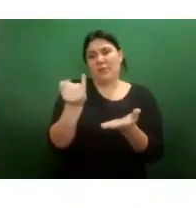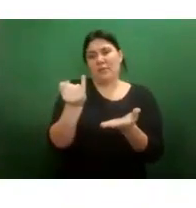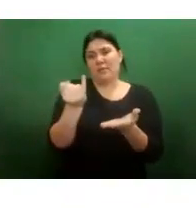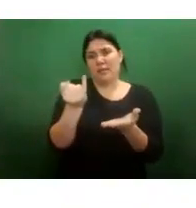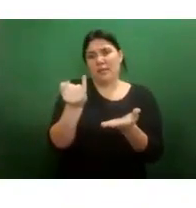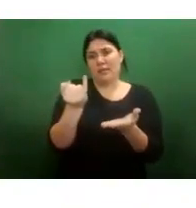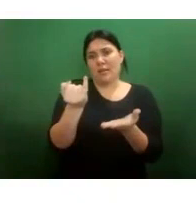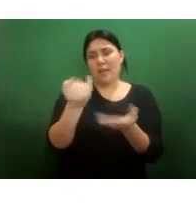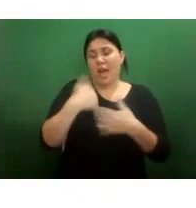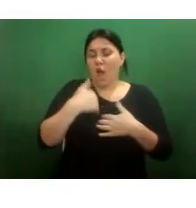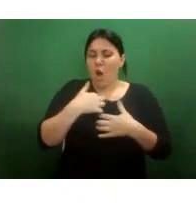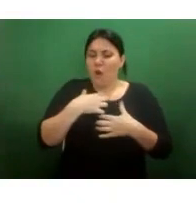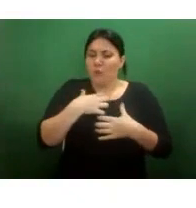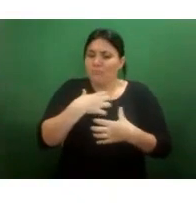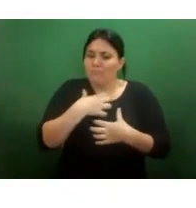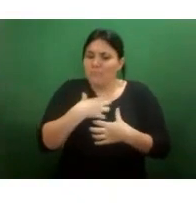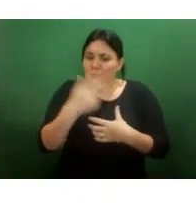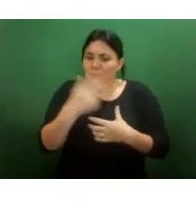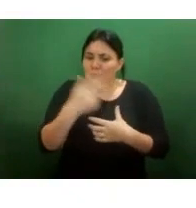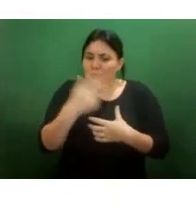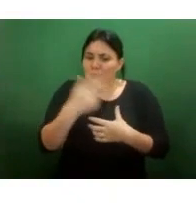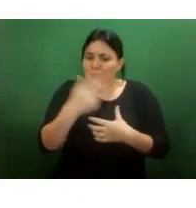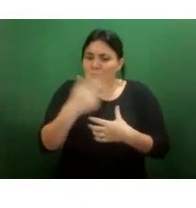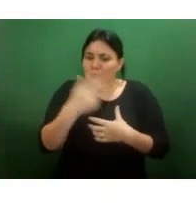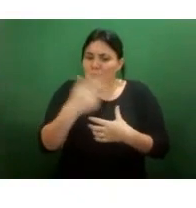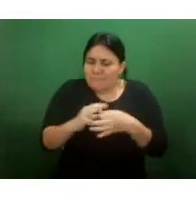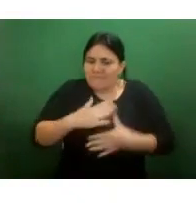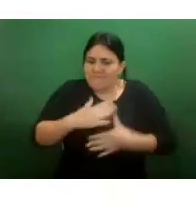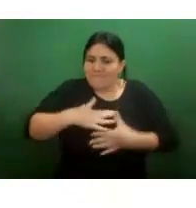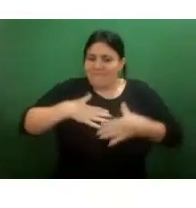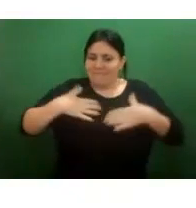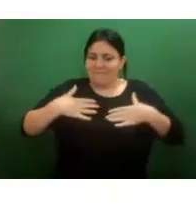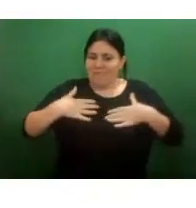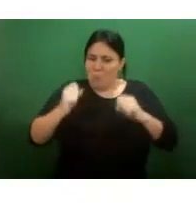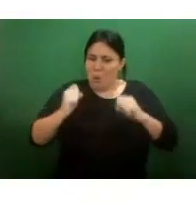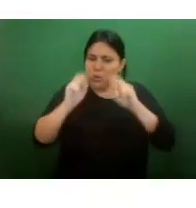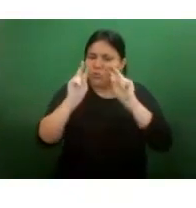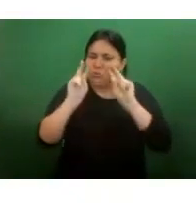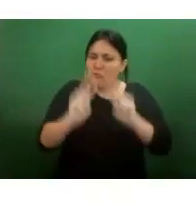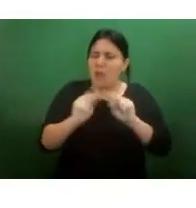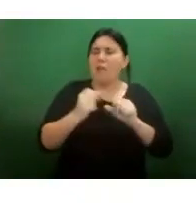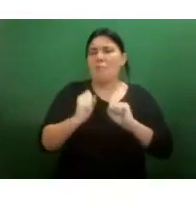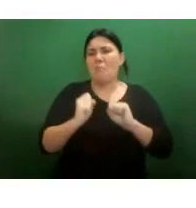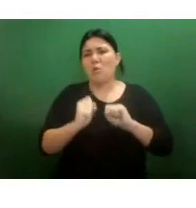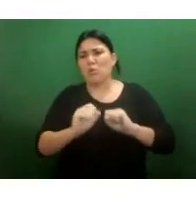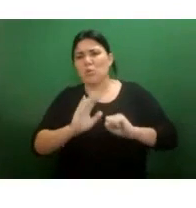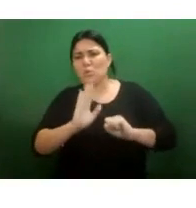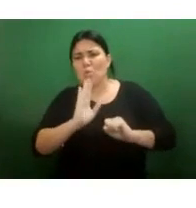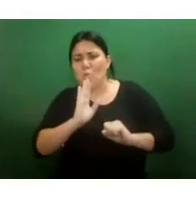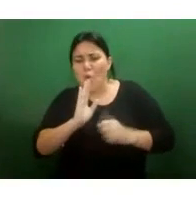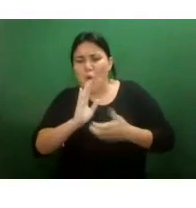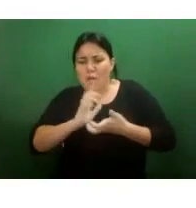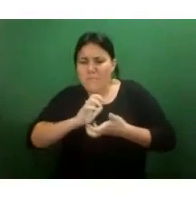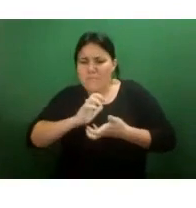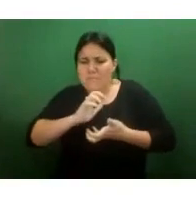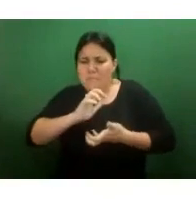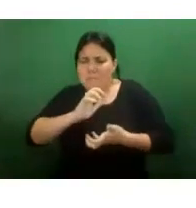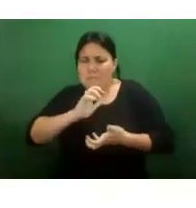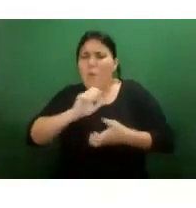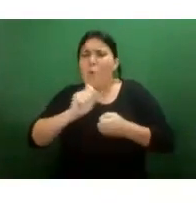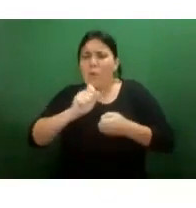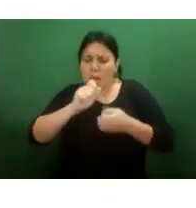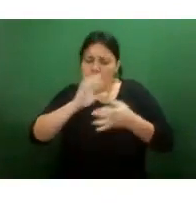Eu me sinto parte, né? Eu posso ver, eu posso conhecer, eu posso ter muito mais detalhes. É um outro